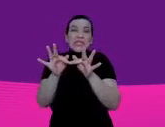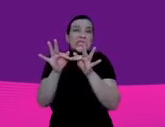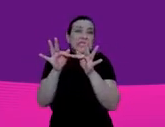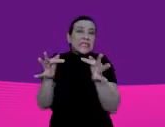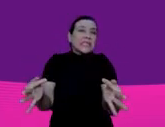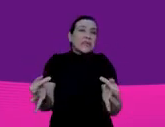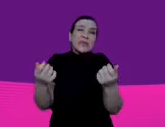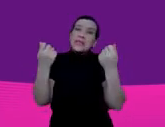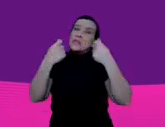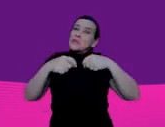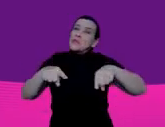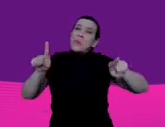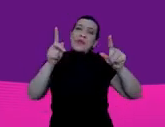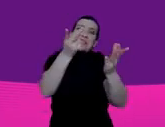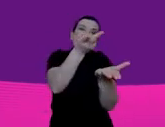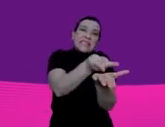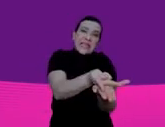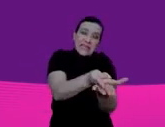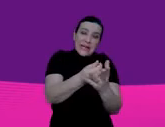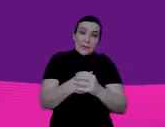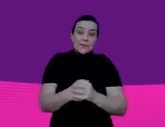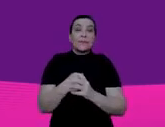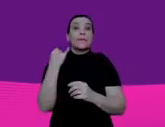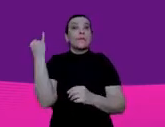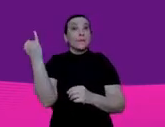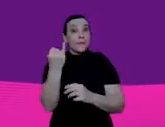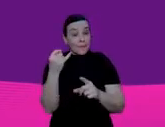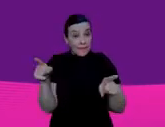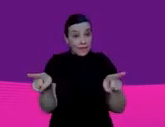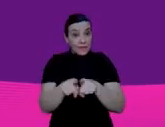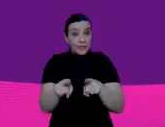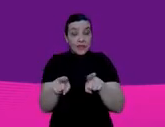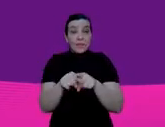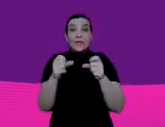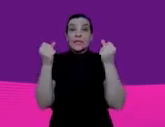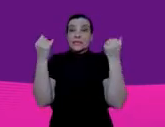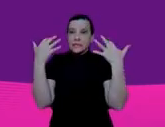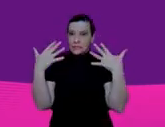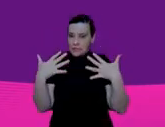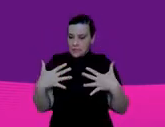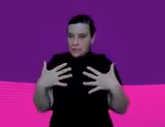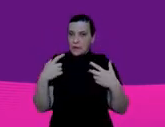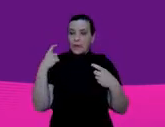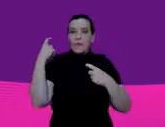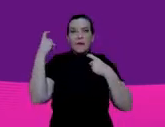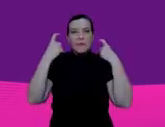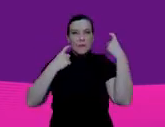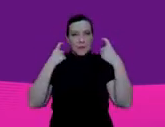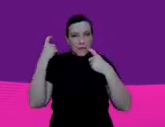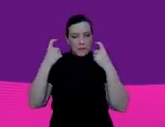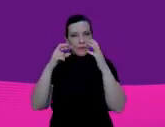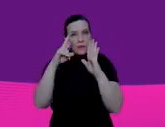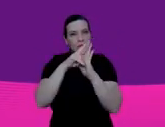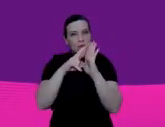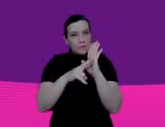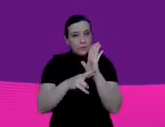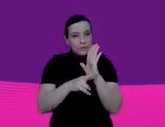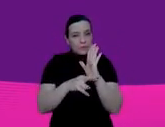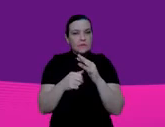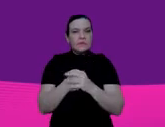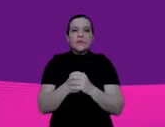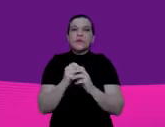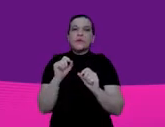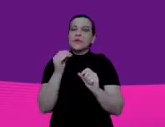aí, importante também a gente colocar, houve uma grande preocupação desse protocolo em não necessitar de preenchimento de